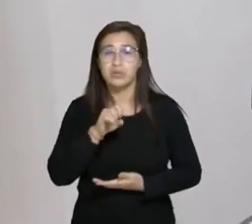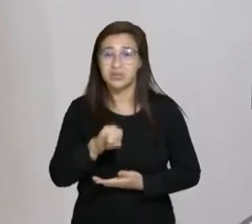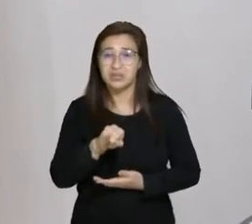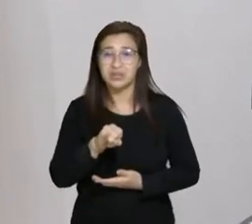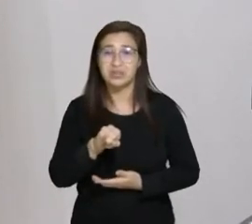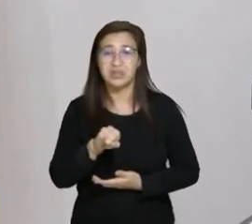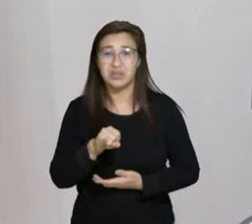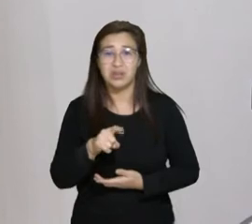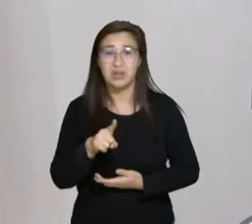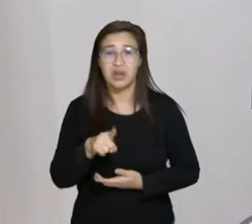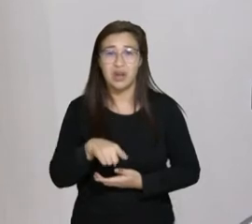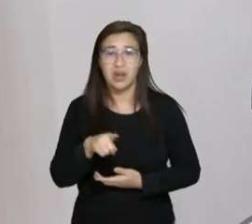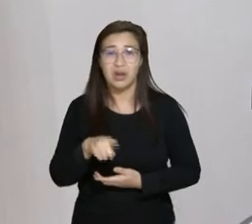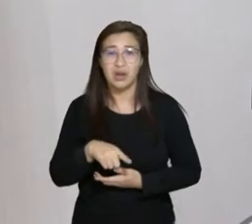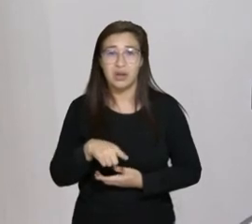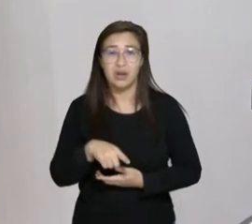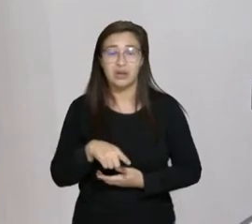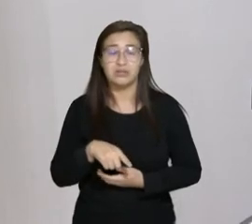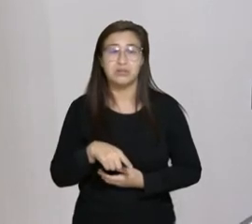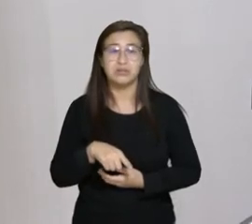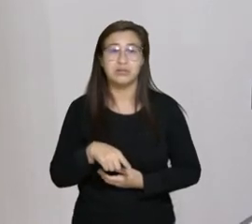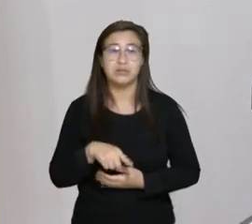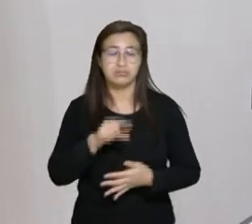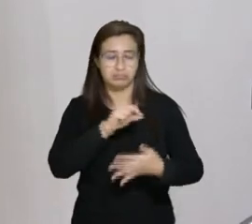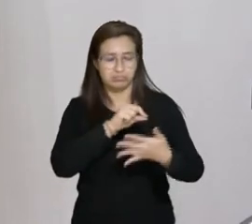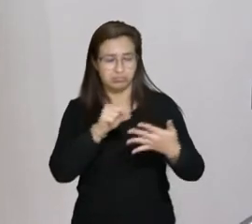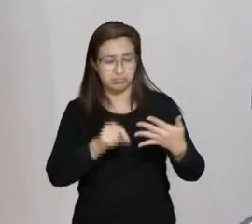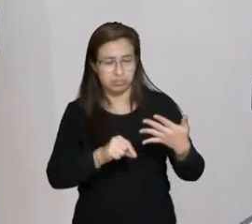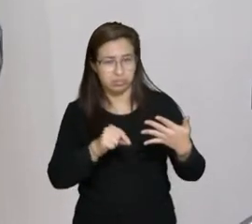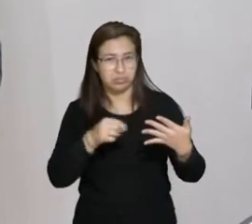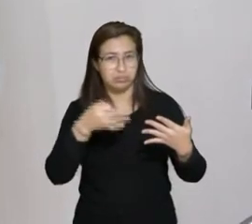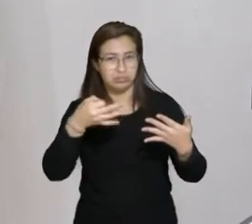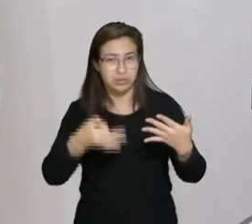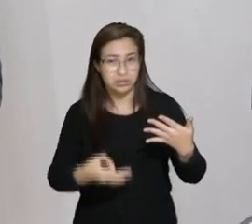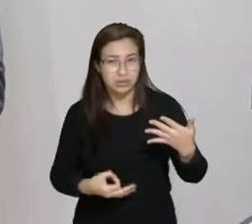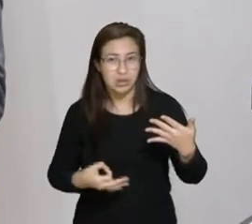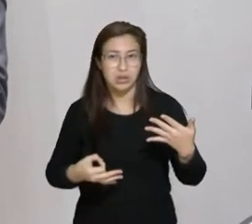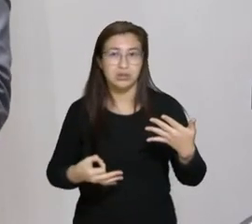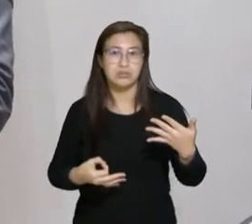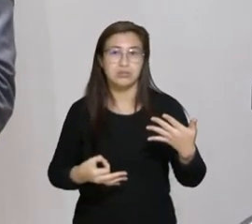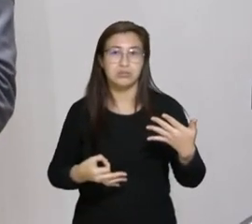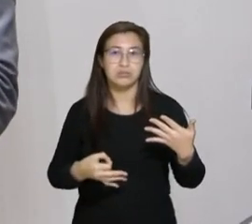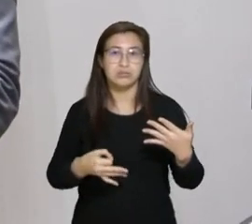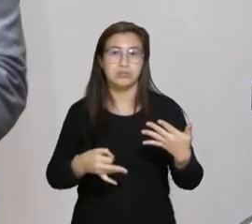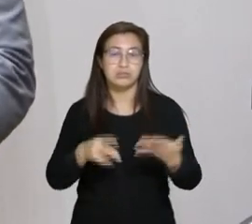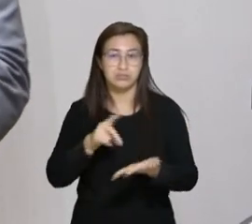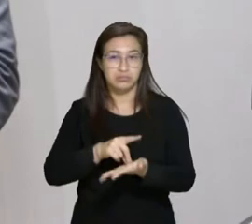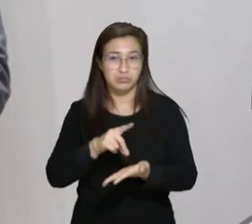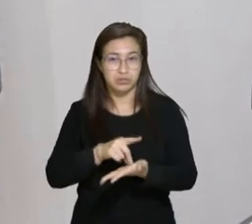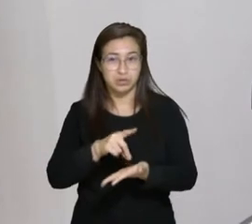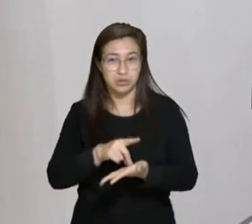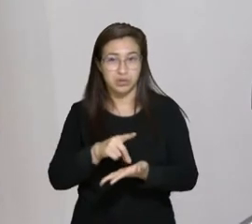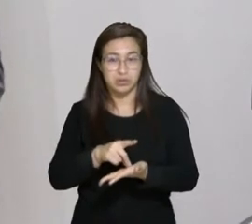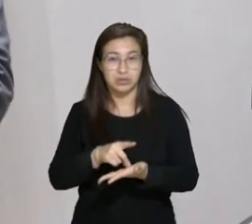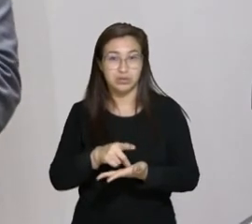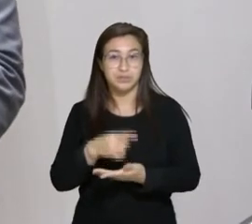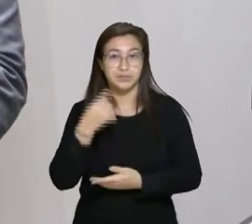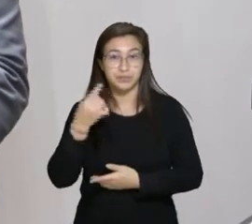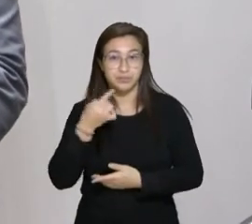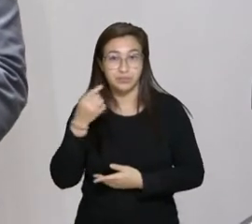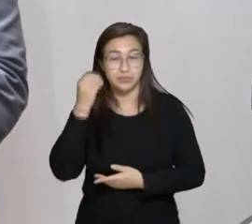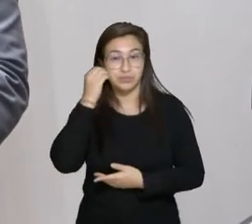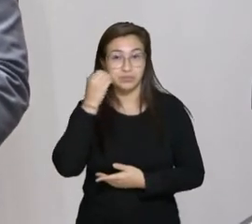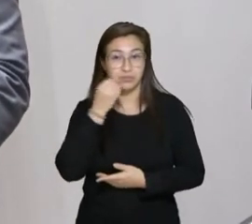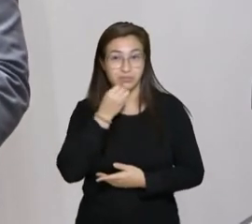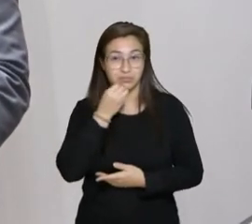se fosse pelos motivos corretos pelos verdadeiros motivos e deputado Osmar